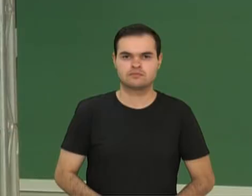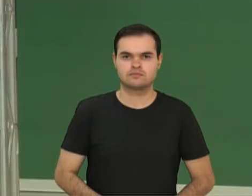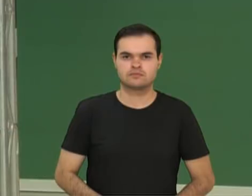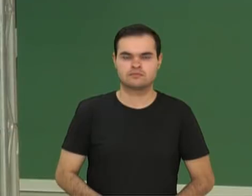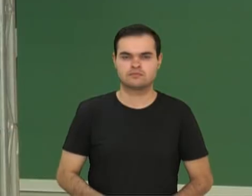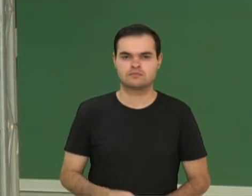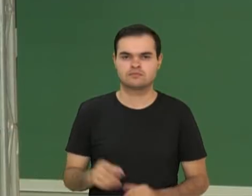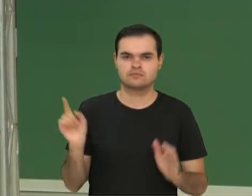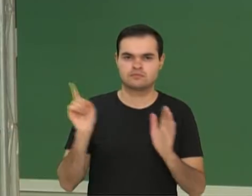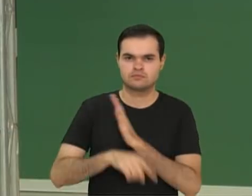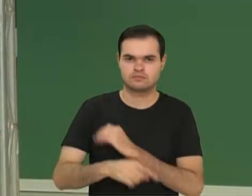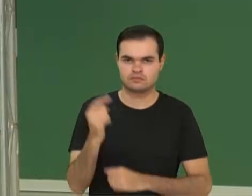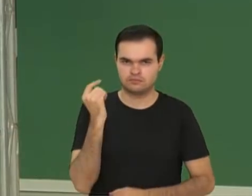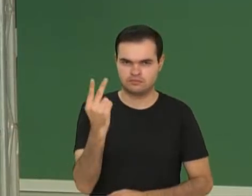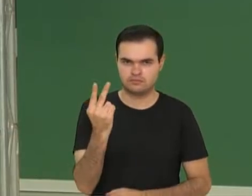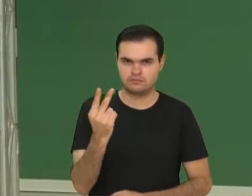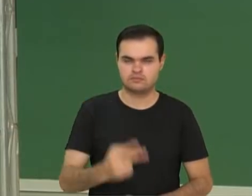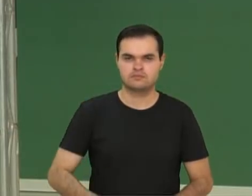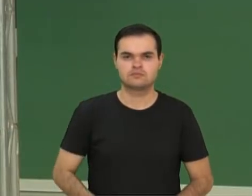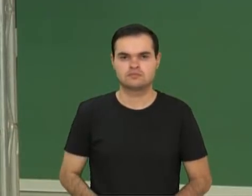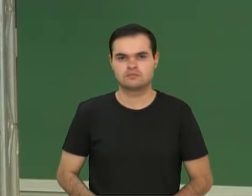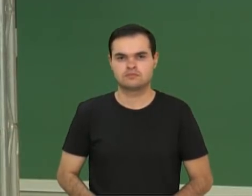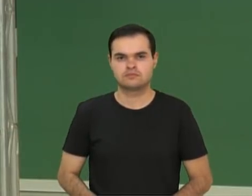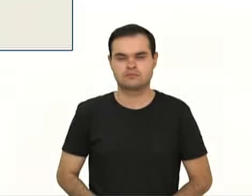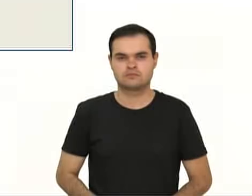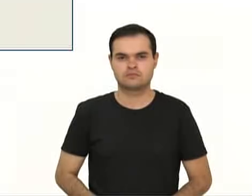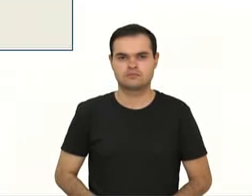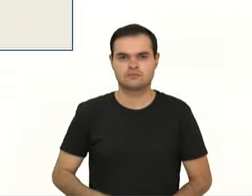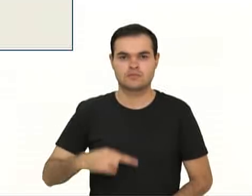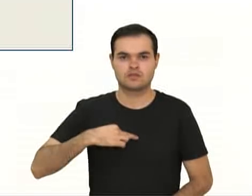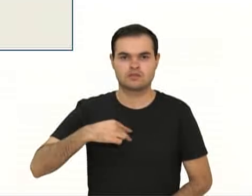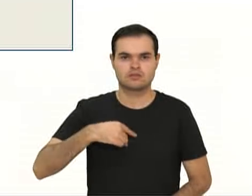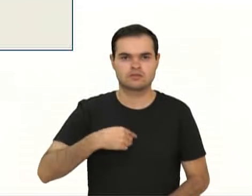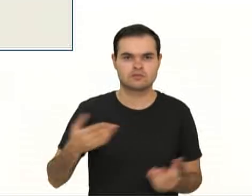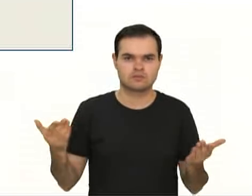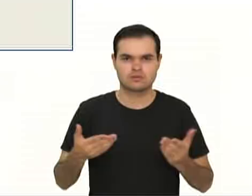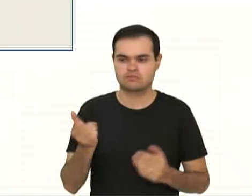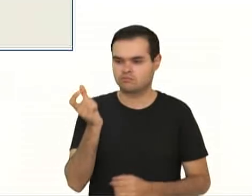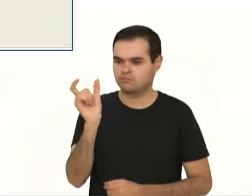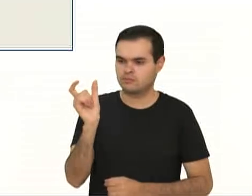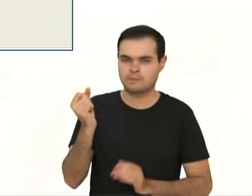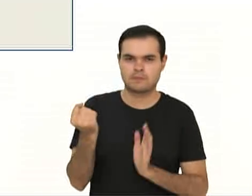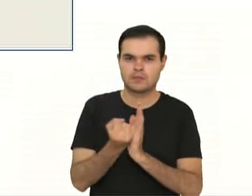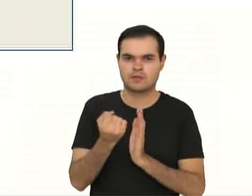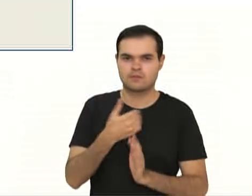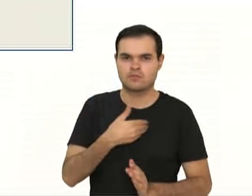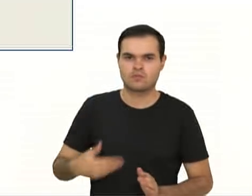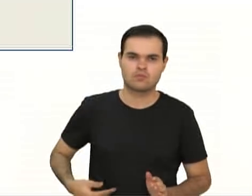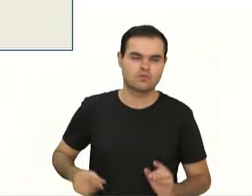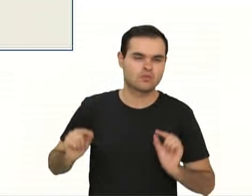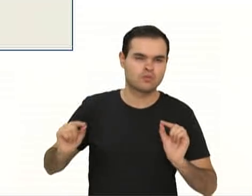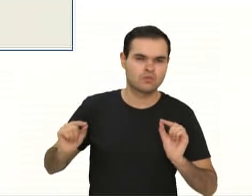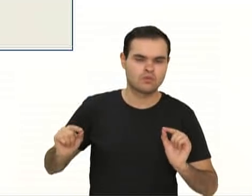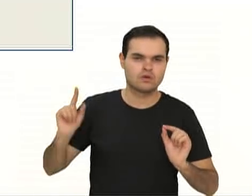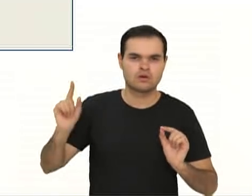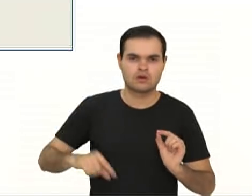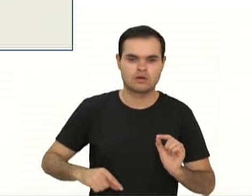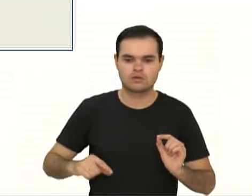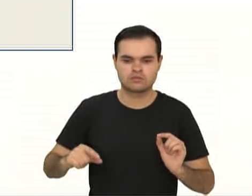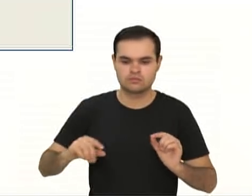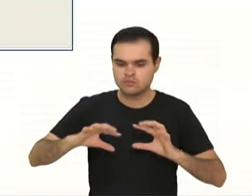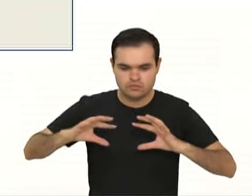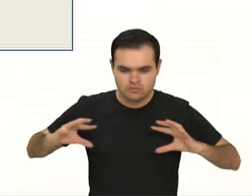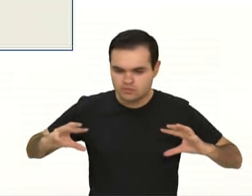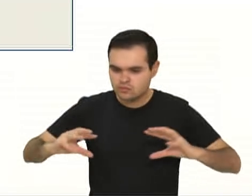Exercício de número 2. Em seu sentido mais usual, patrimônio público pode ser entendido como o conjunto de bens